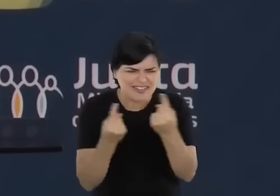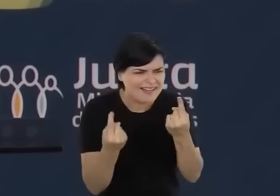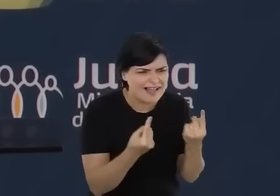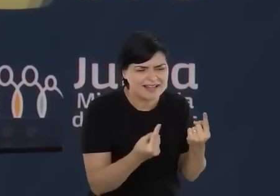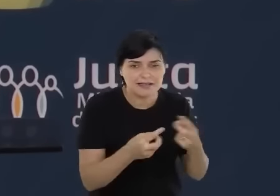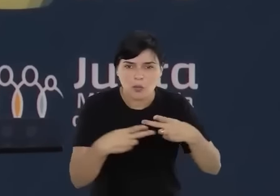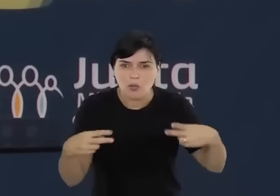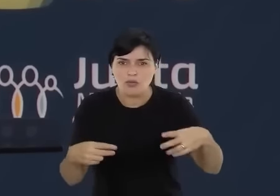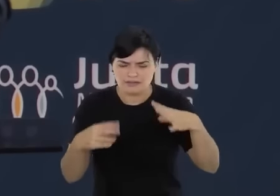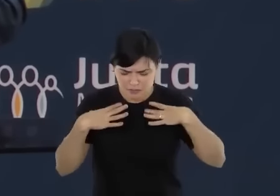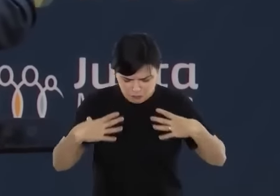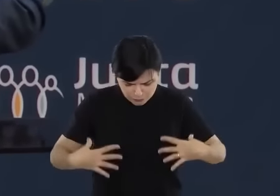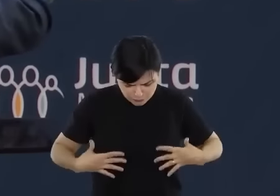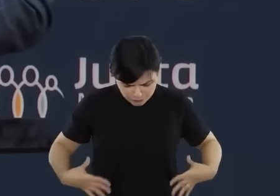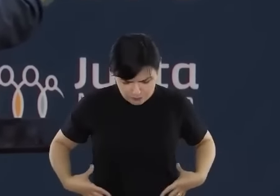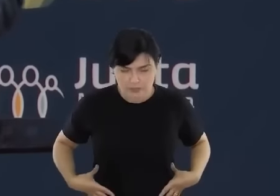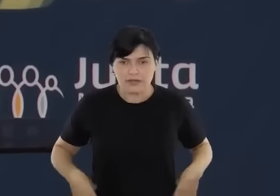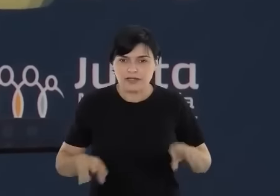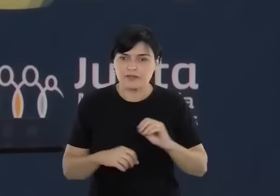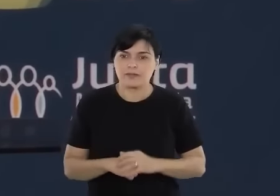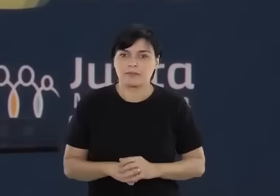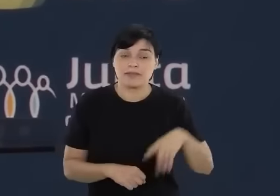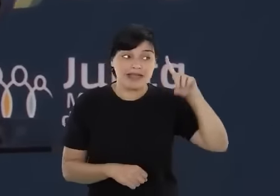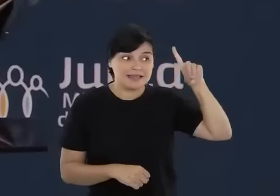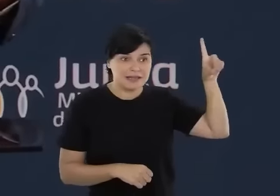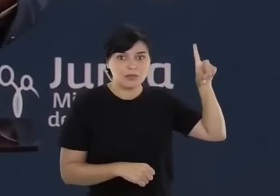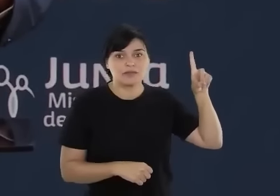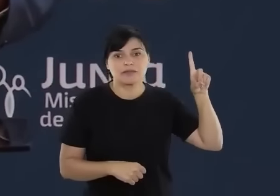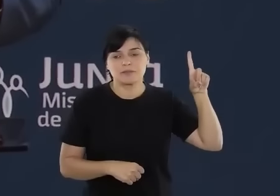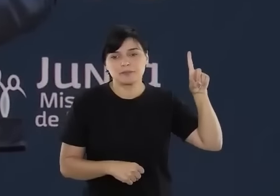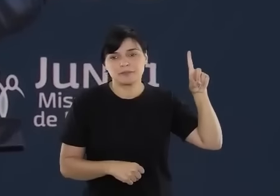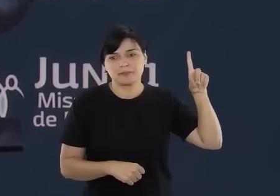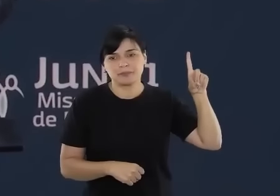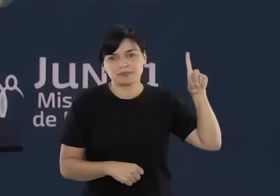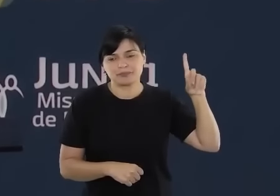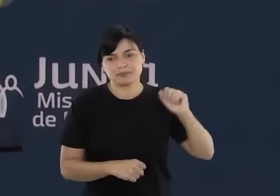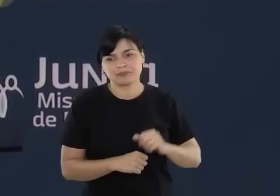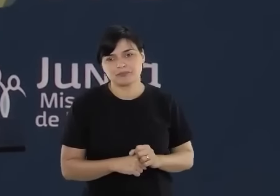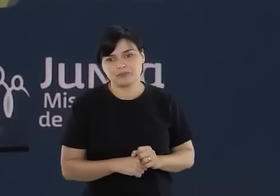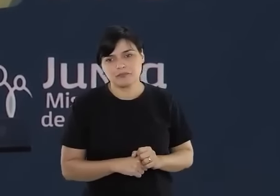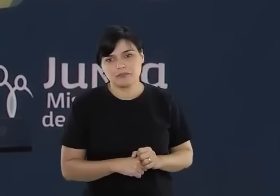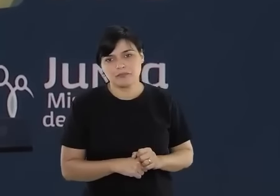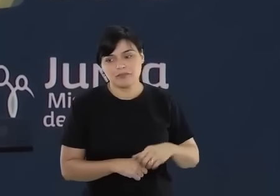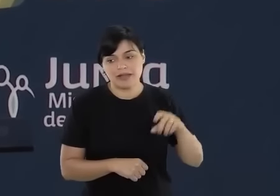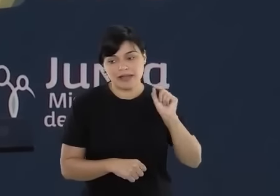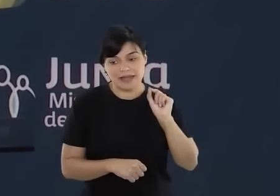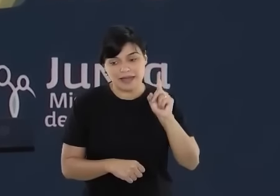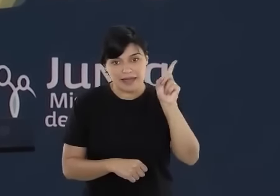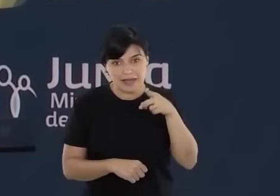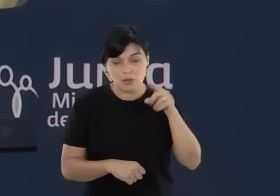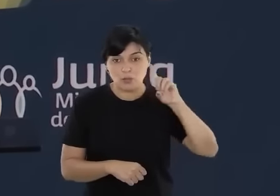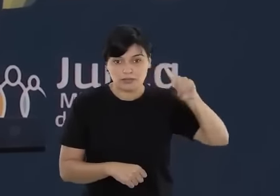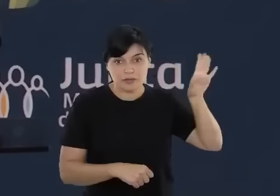Deus esse Deus é o Deus da Providência veja aí comigo por gentileza o verso